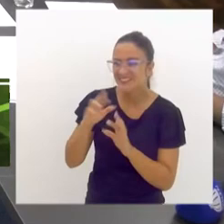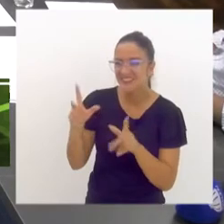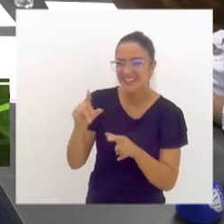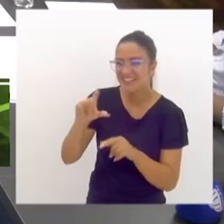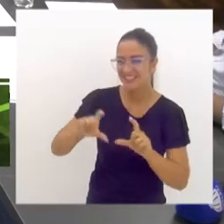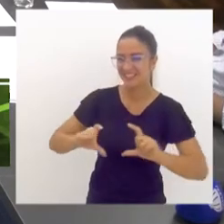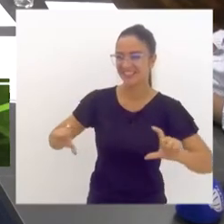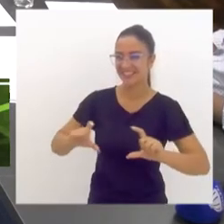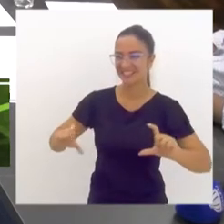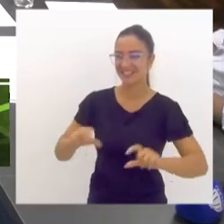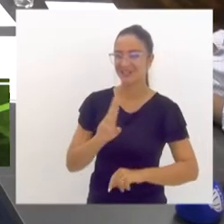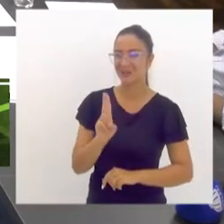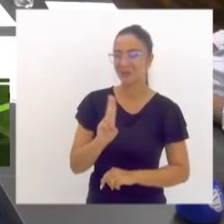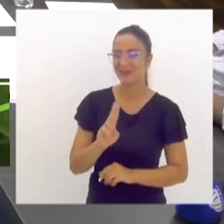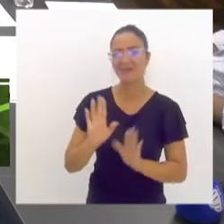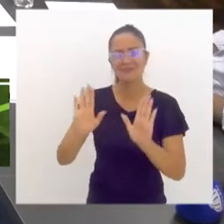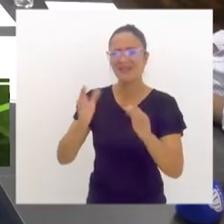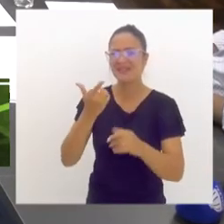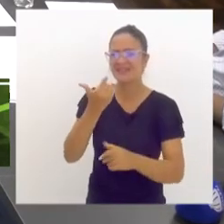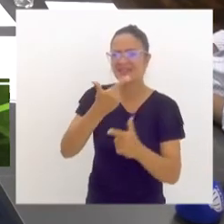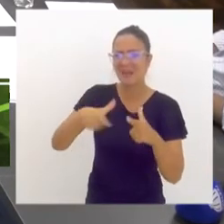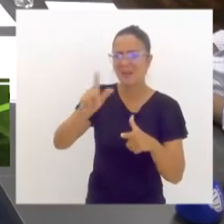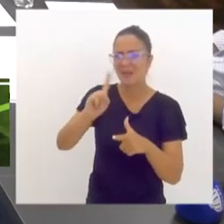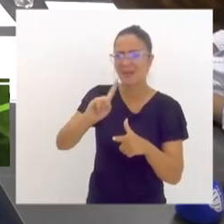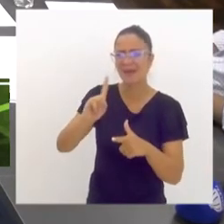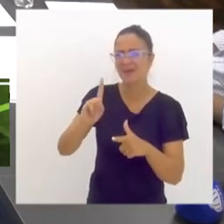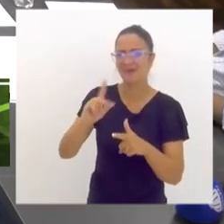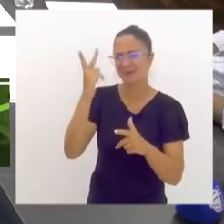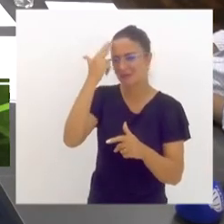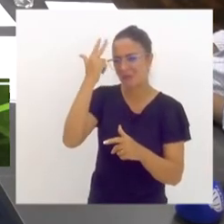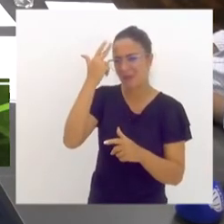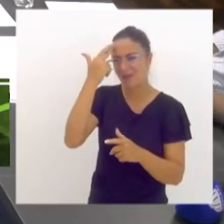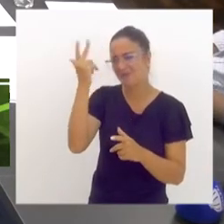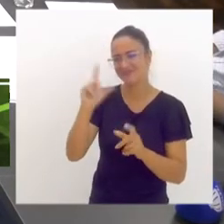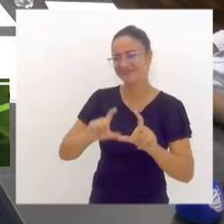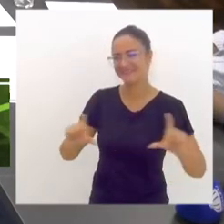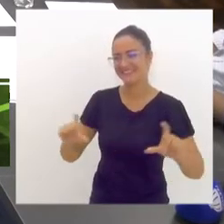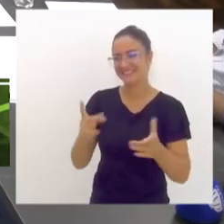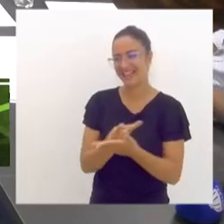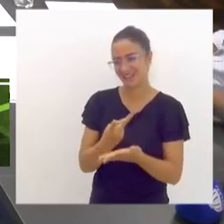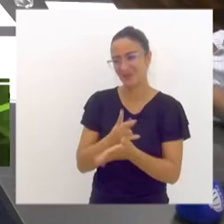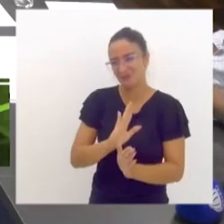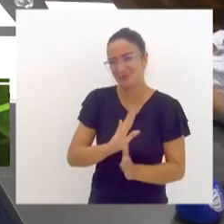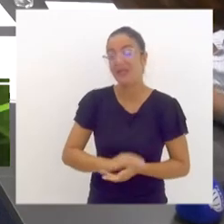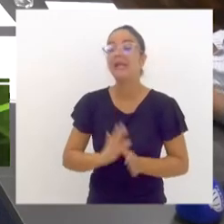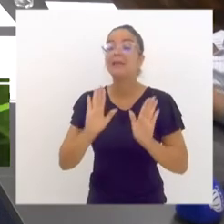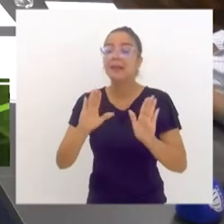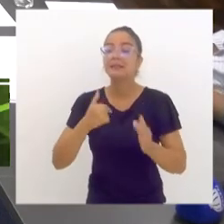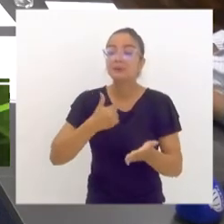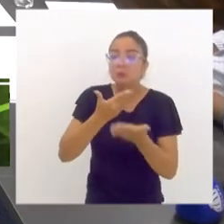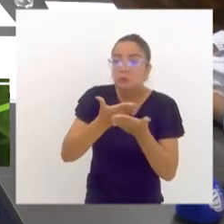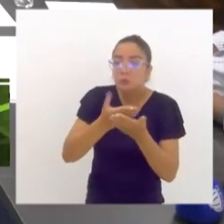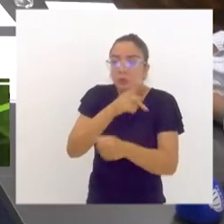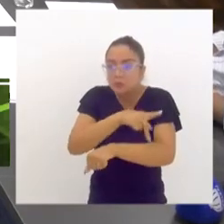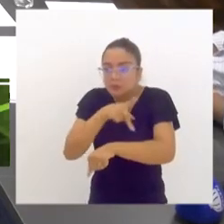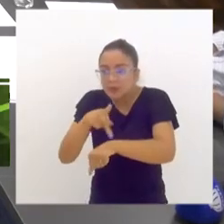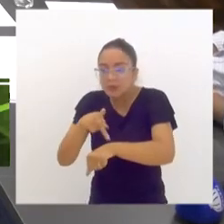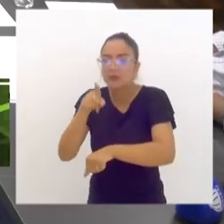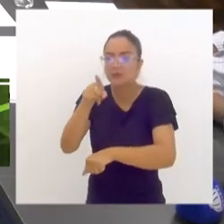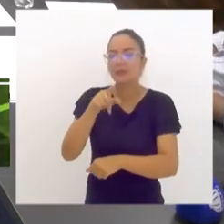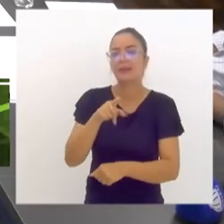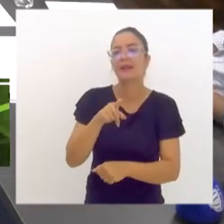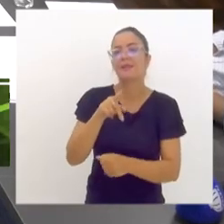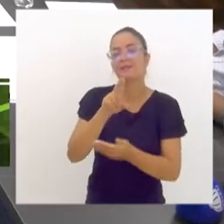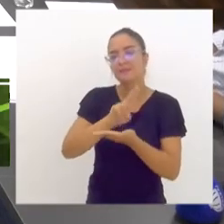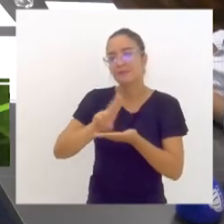Szinho aqui. Sim. Mas tudo bem, acontece, não tem problema. Mas sou estudante de pedagogia, inclusive, da Universidade